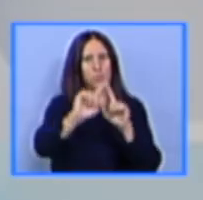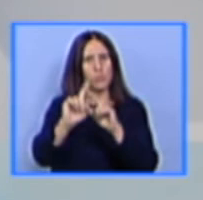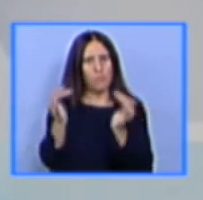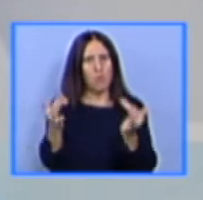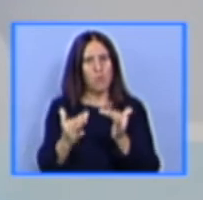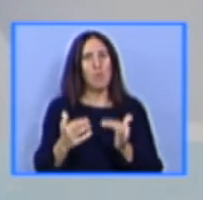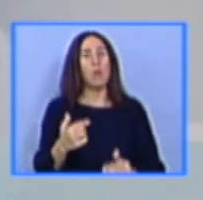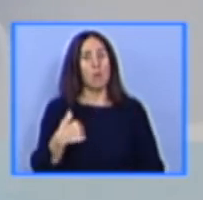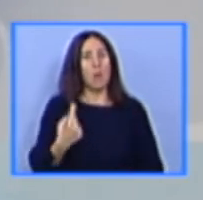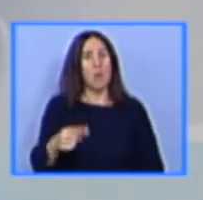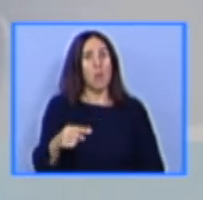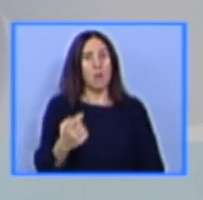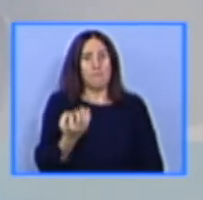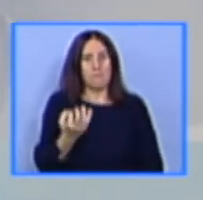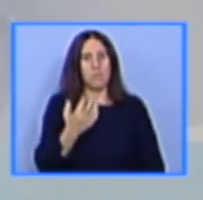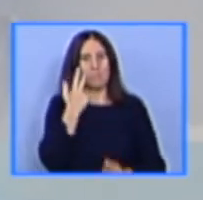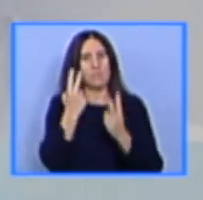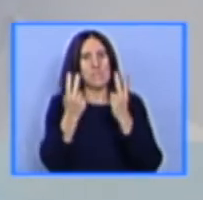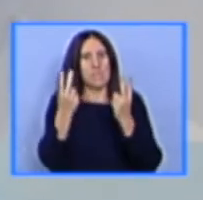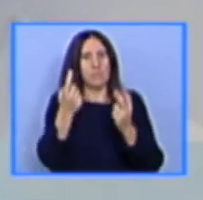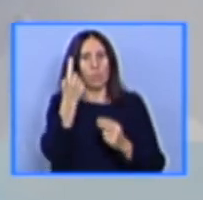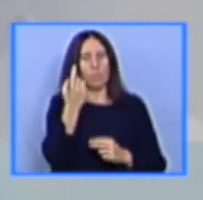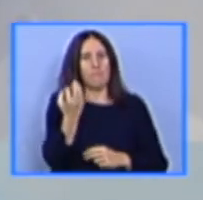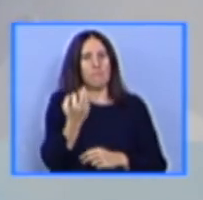temos, concretamente. Aliás, é bastante visível. Uma delas é